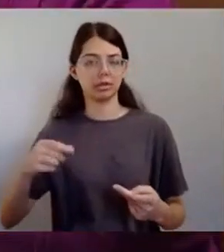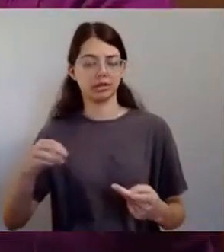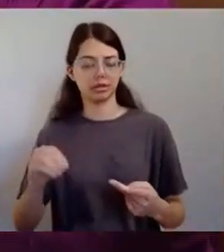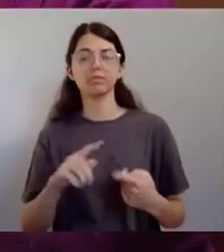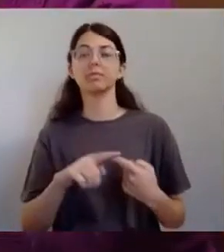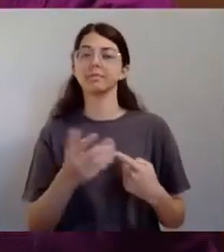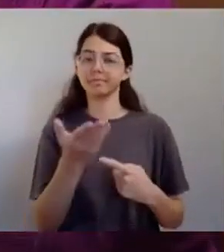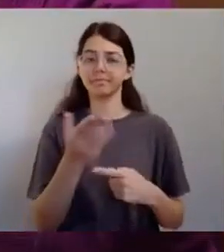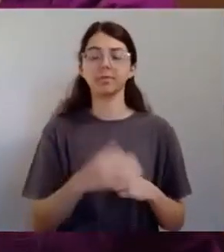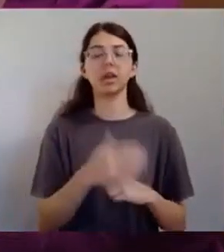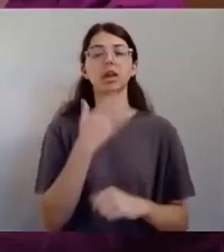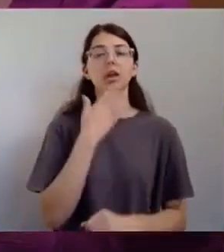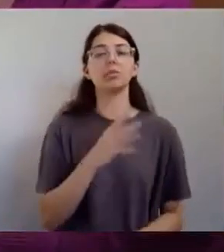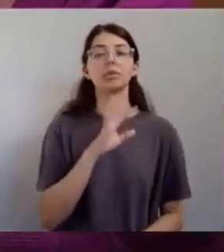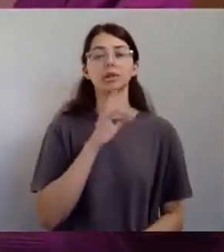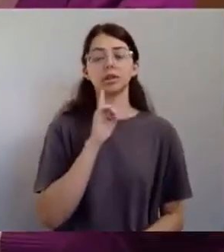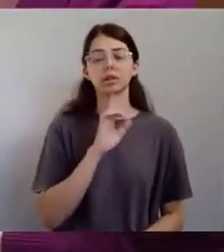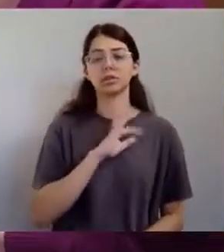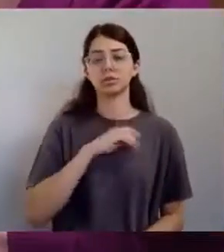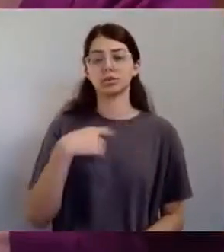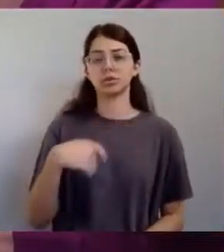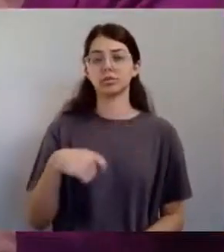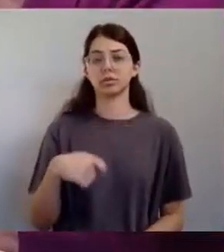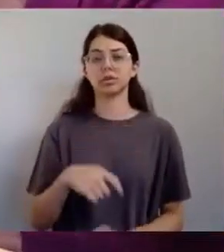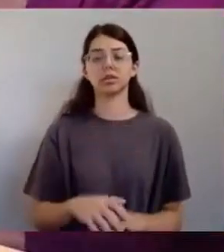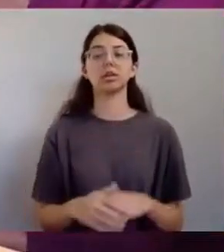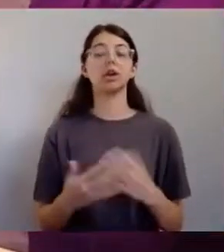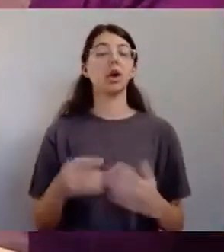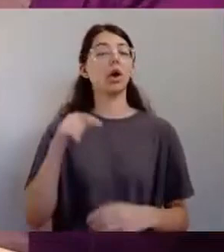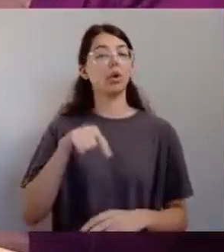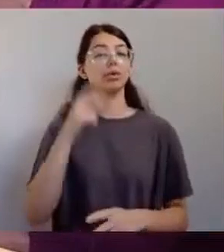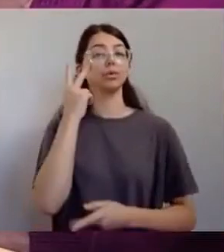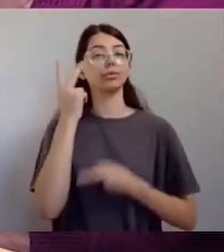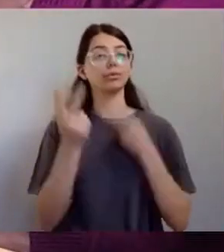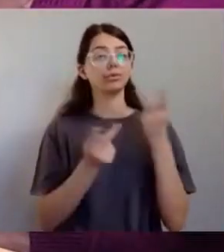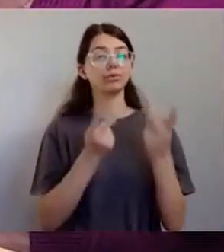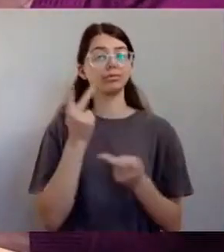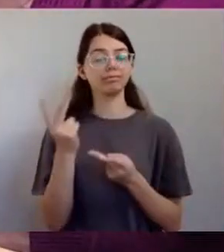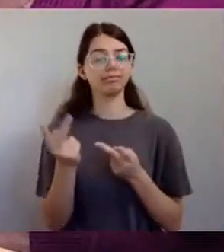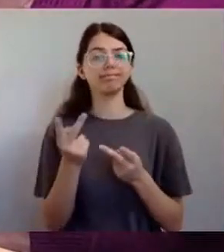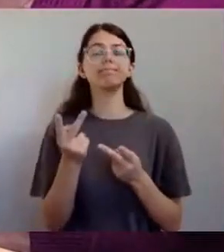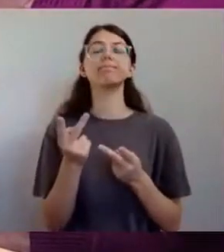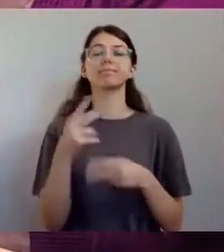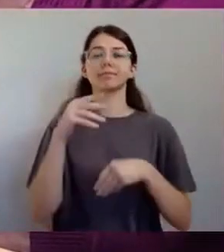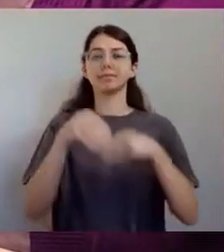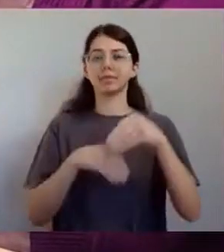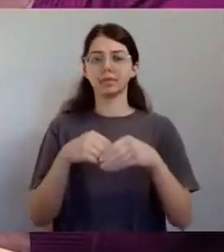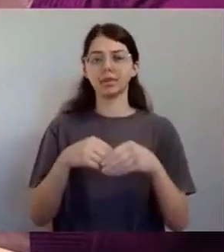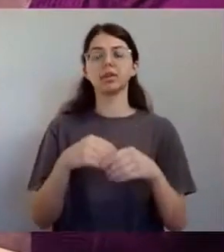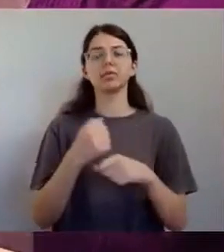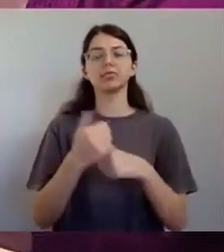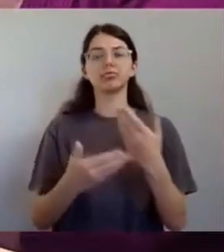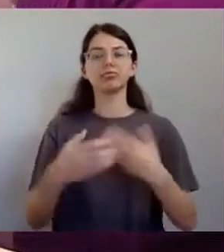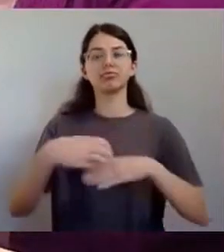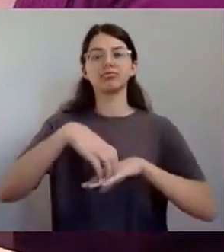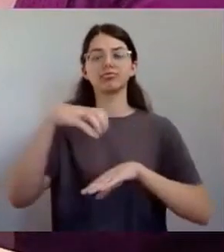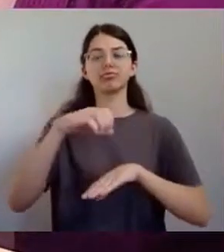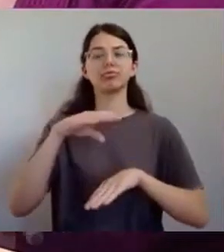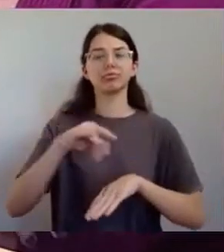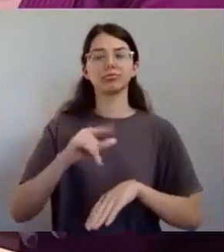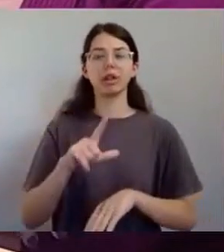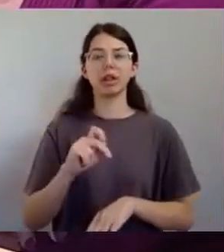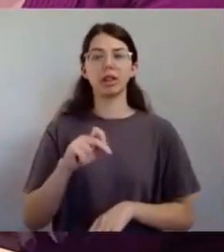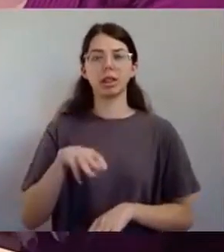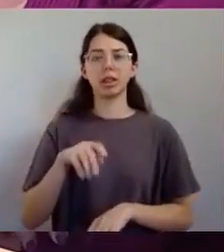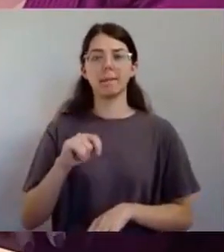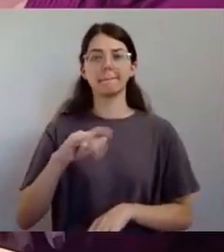Muito obrigada, Sra. Presidente. Hoje apreciamos e votamos uma proposta relativa à operação de loteamento no local da Lameira, no Casal